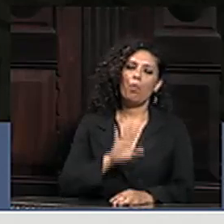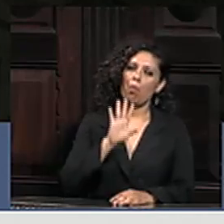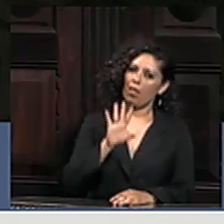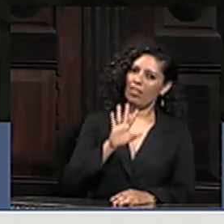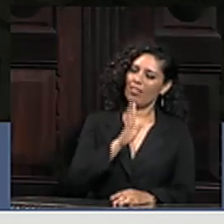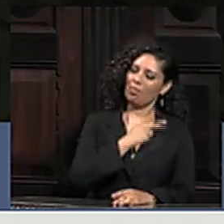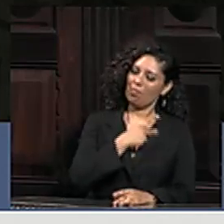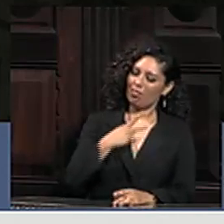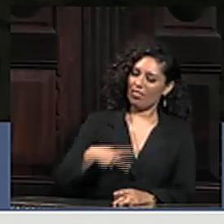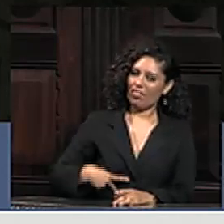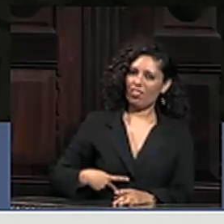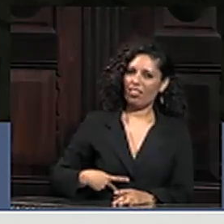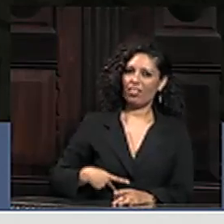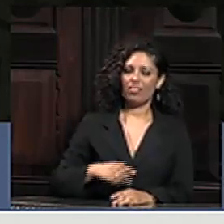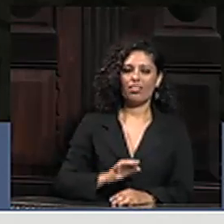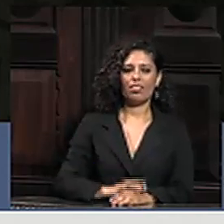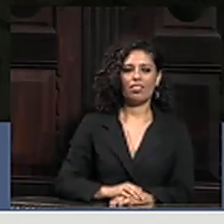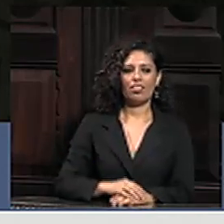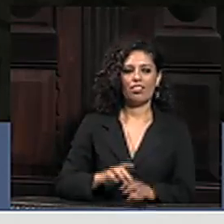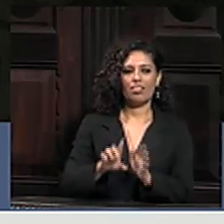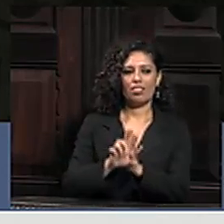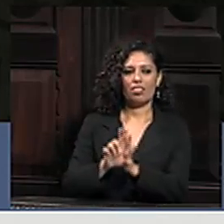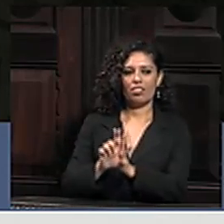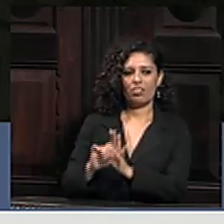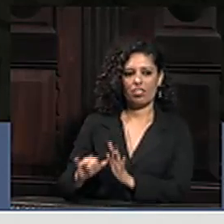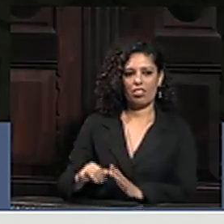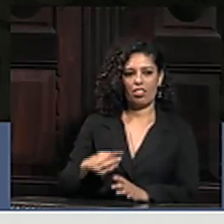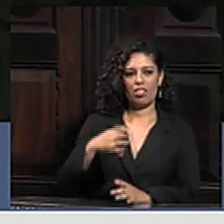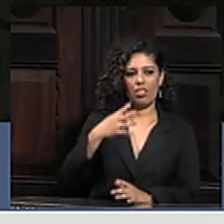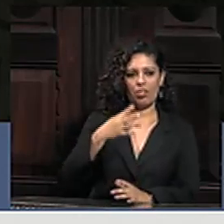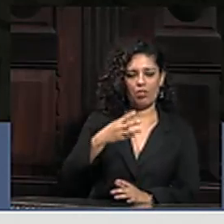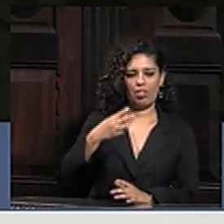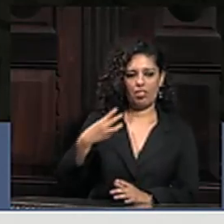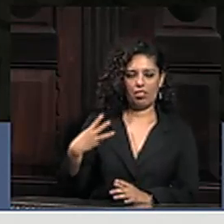projeto de lei